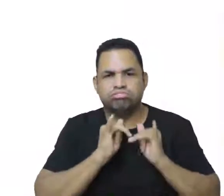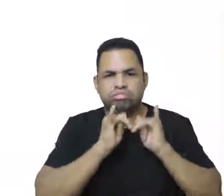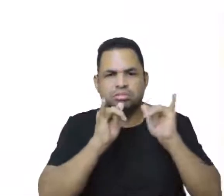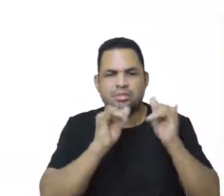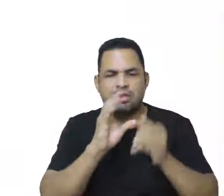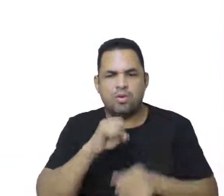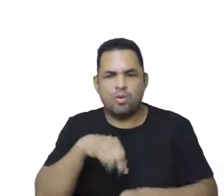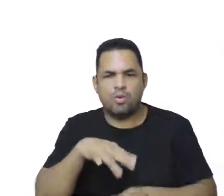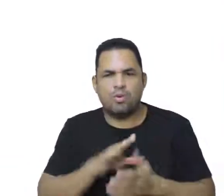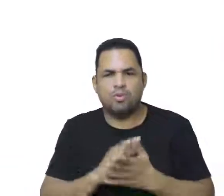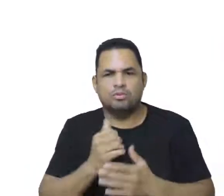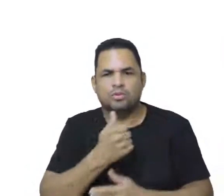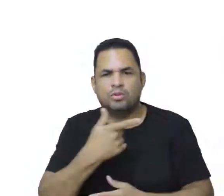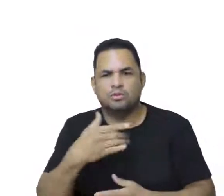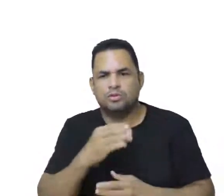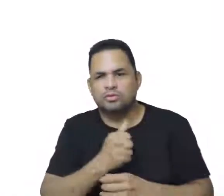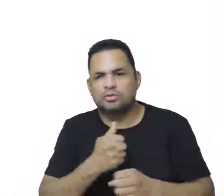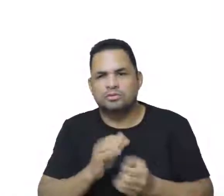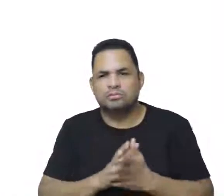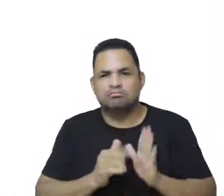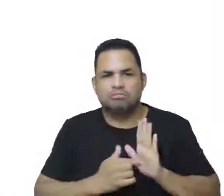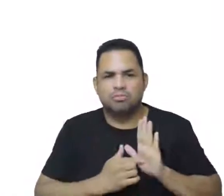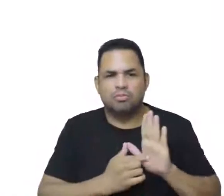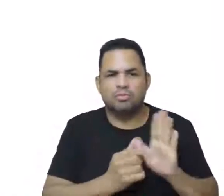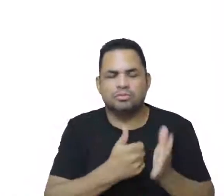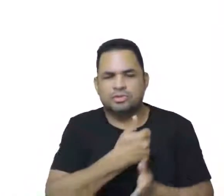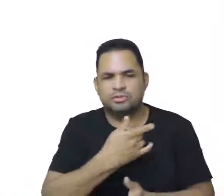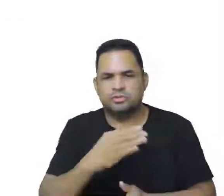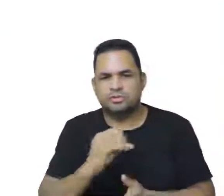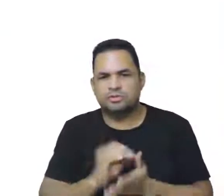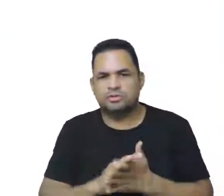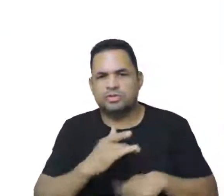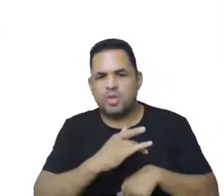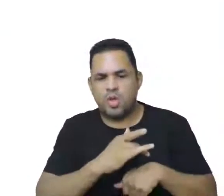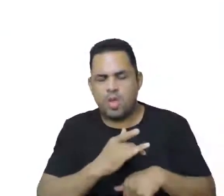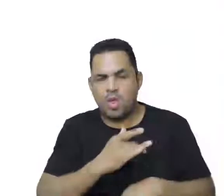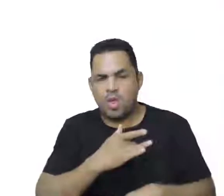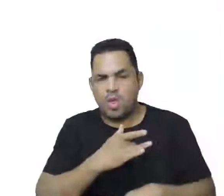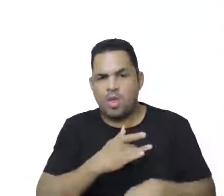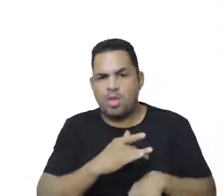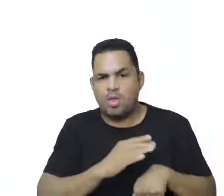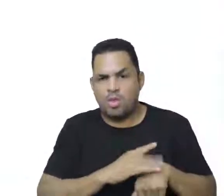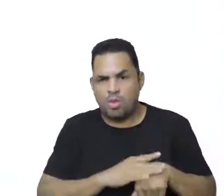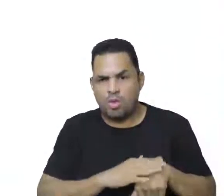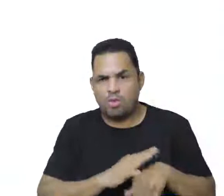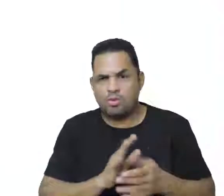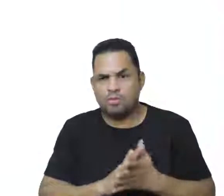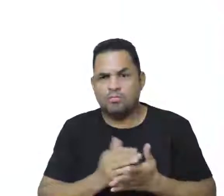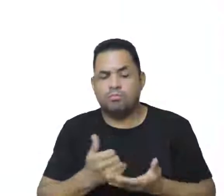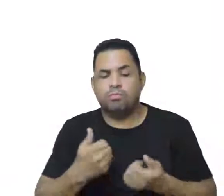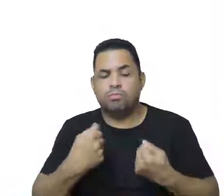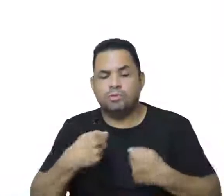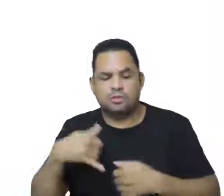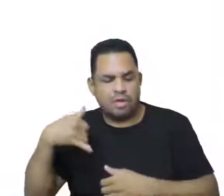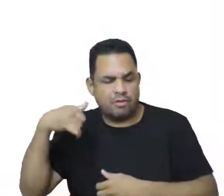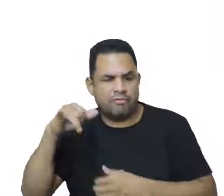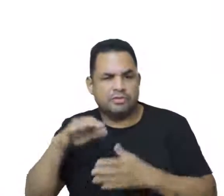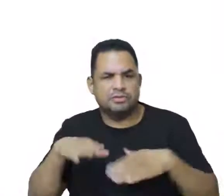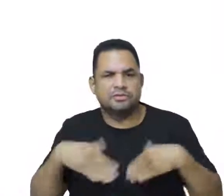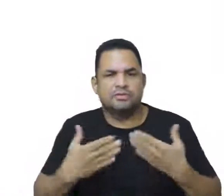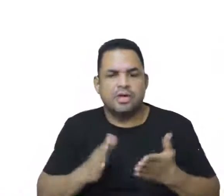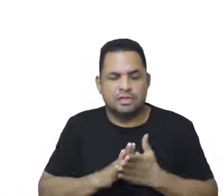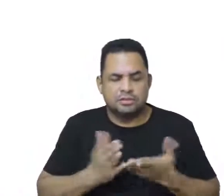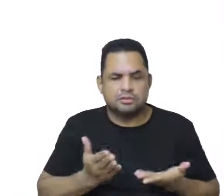aponta que cerca de 10% das doenças registradas ao redor do mundo, poderiam ser evitadas com investimentos em fornecimento de água